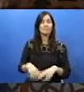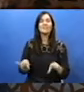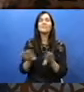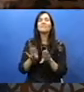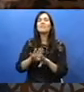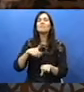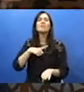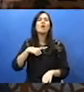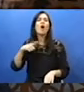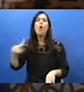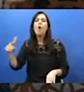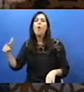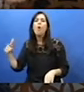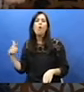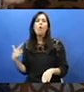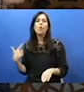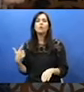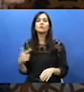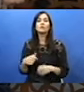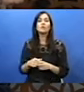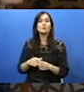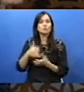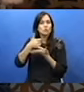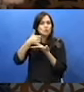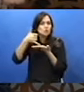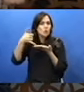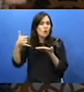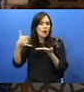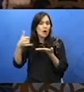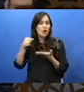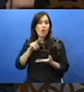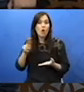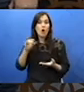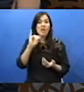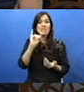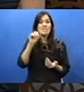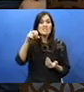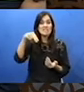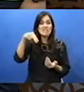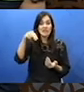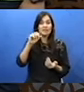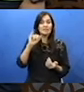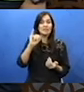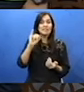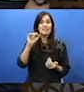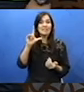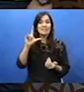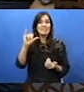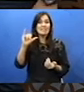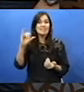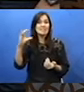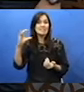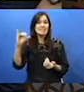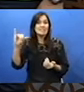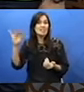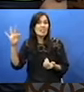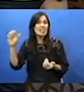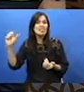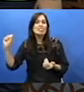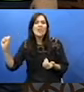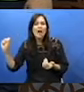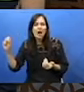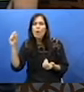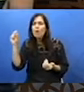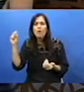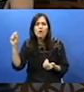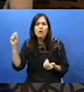aquelas mais perniciosas, aquelas drogas que faz mais mal ainda à nossa saúde, que são aquelas ilícitas, ou seja, além